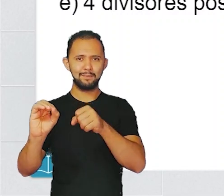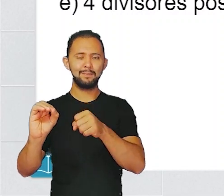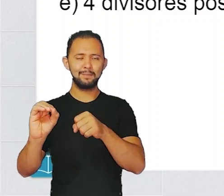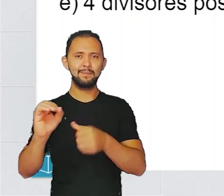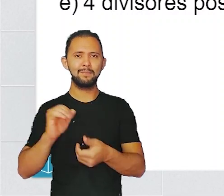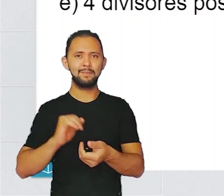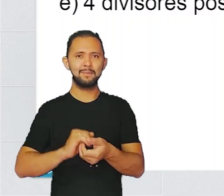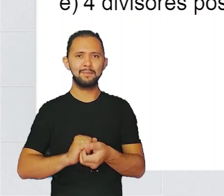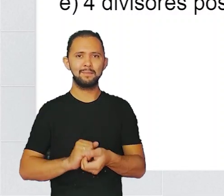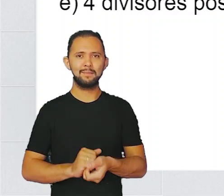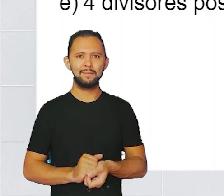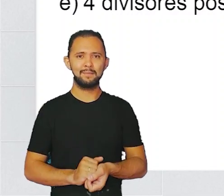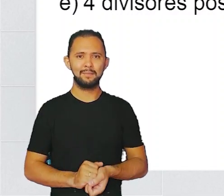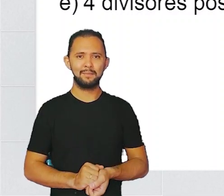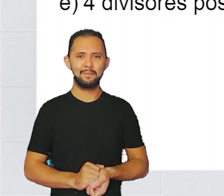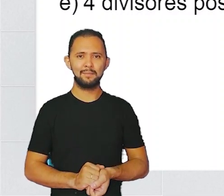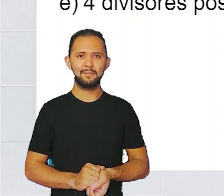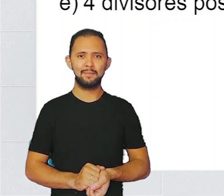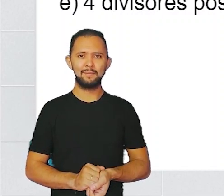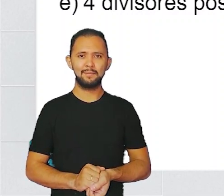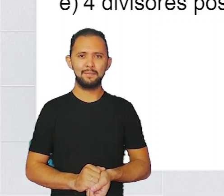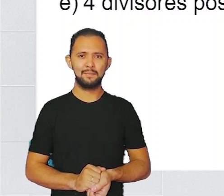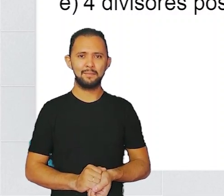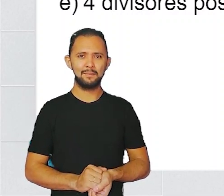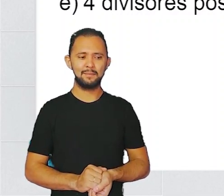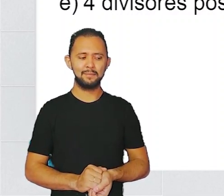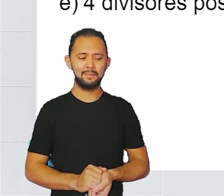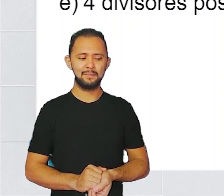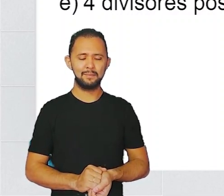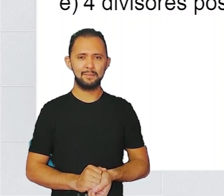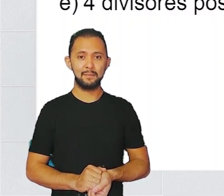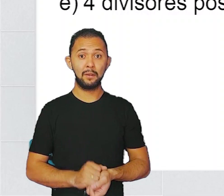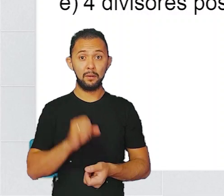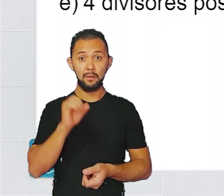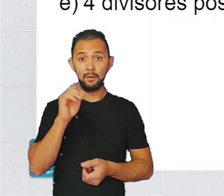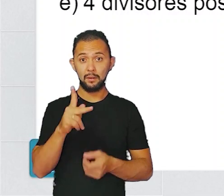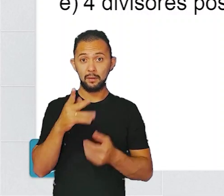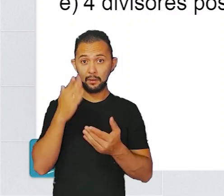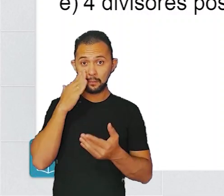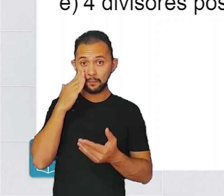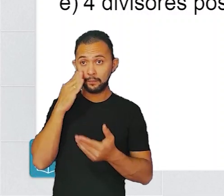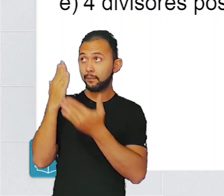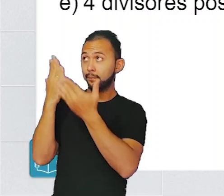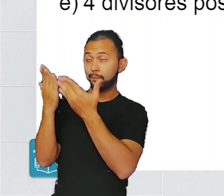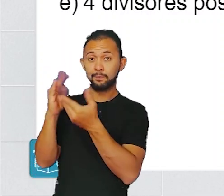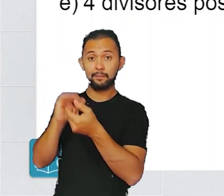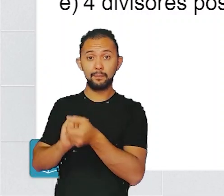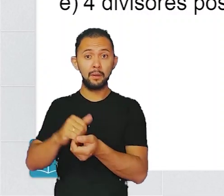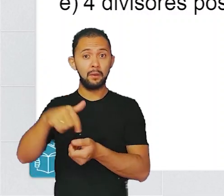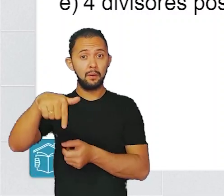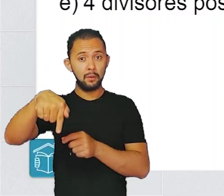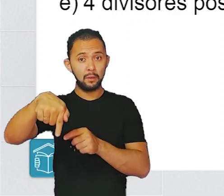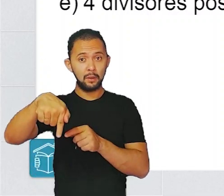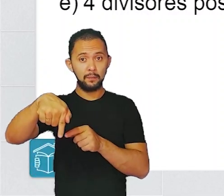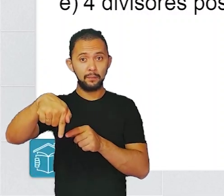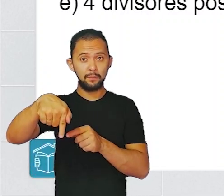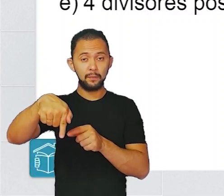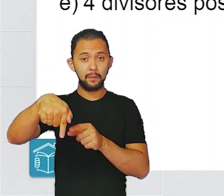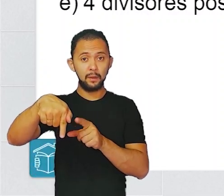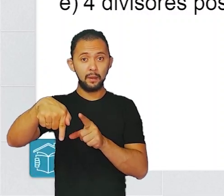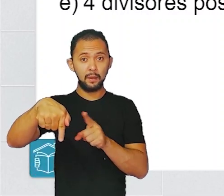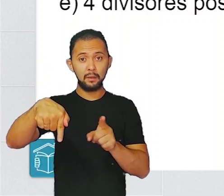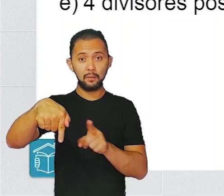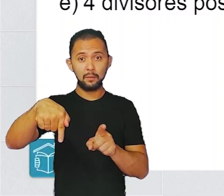ó. Deixa eu verificar aqui só um instante. Pronto, agora sim. O Q é igual